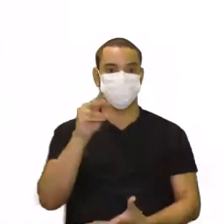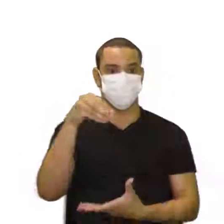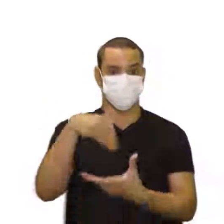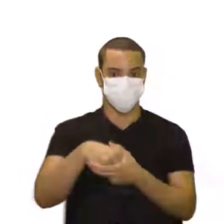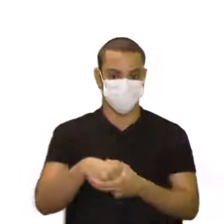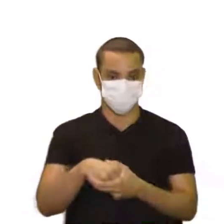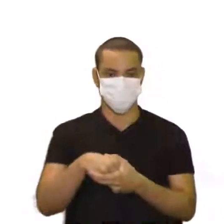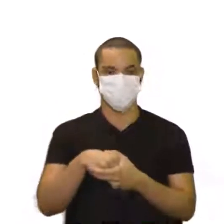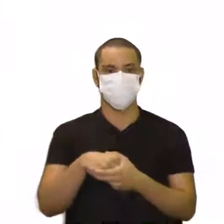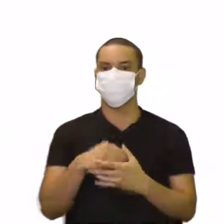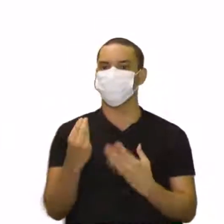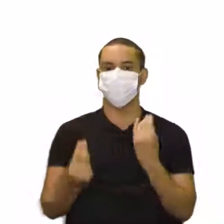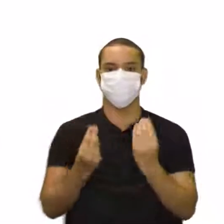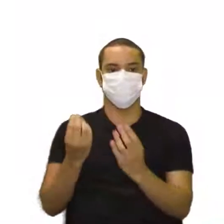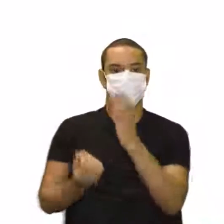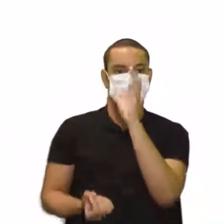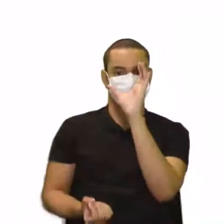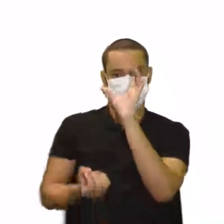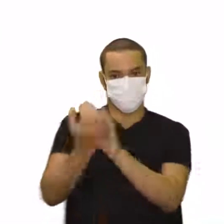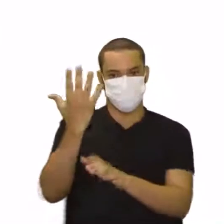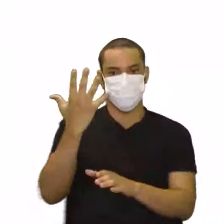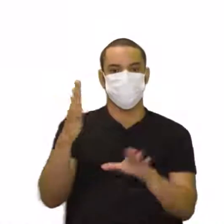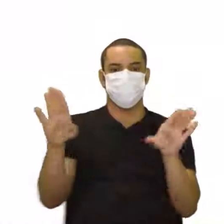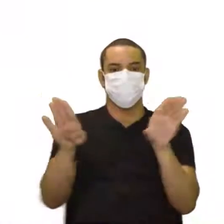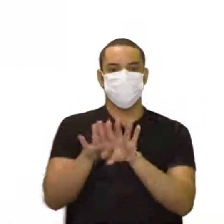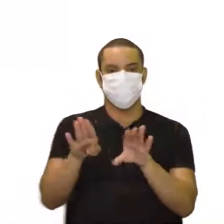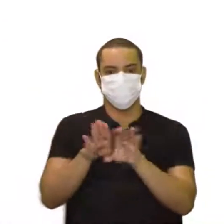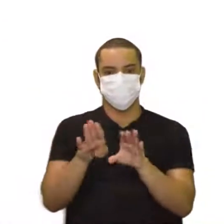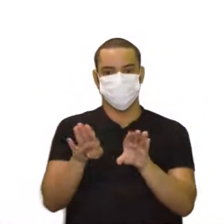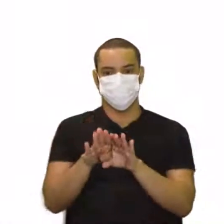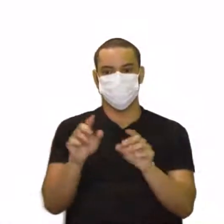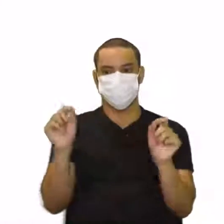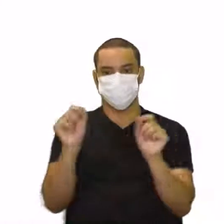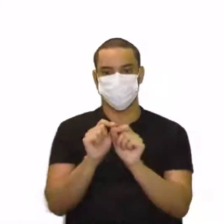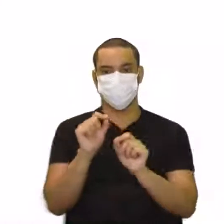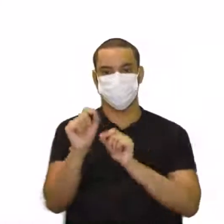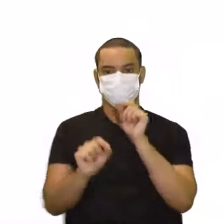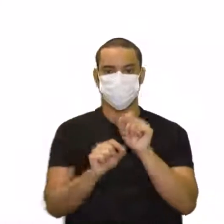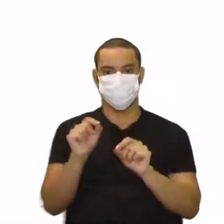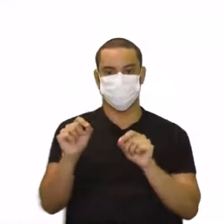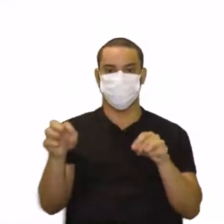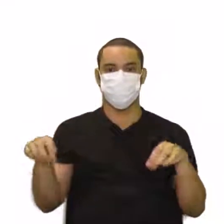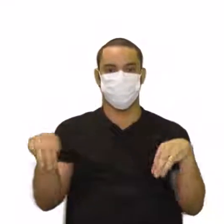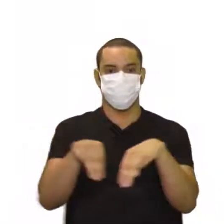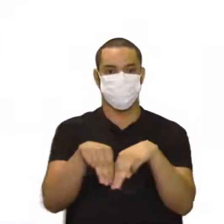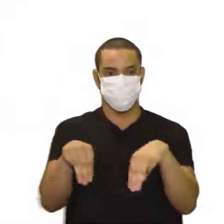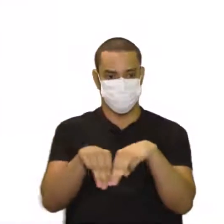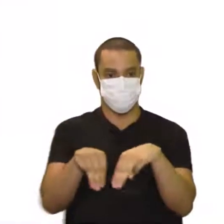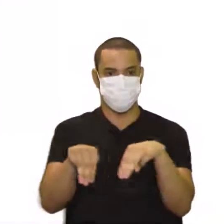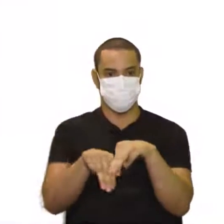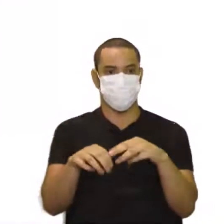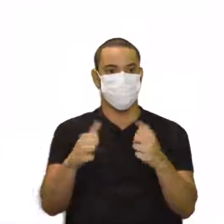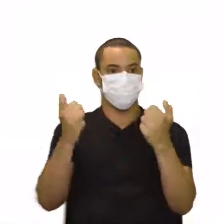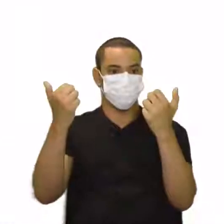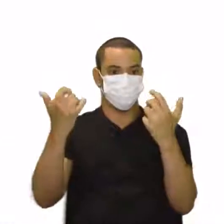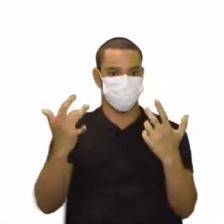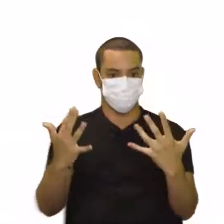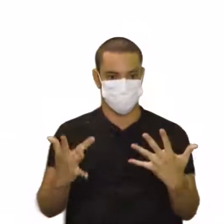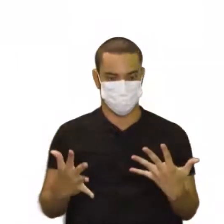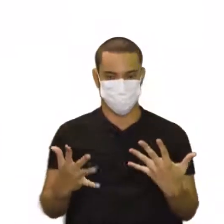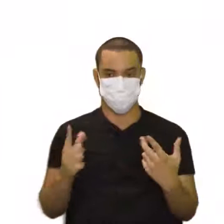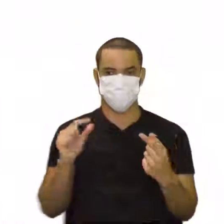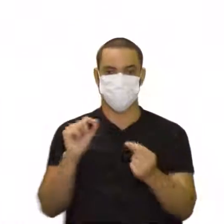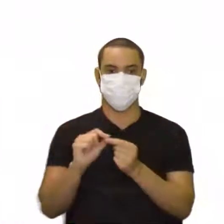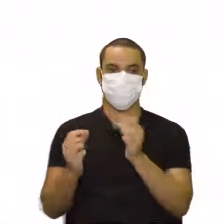eletricamente, cria-se um campo magnético, ok? Então, esse campo magnético aqui, como foi falado, ele só